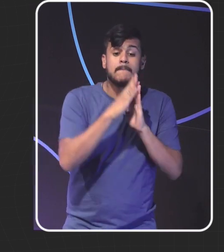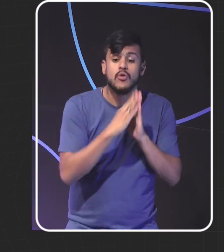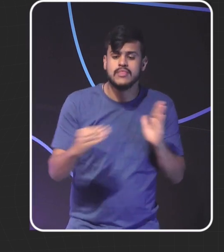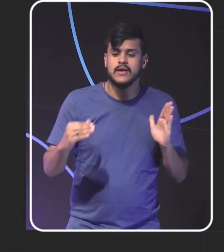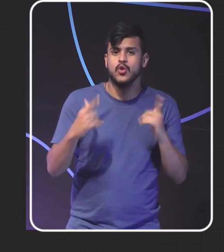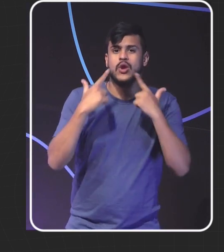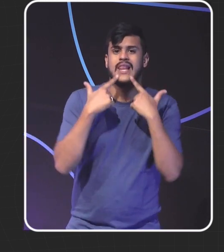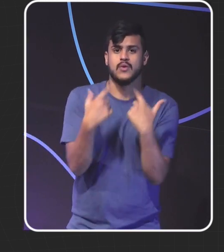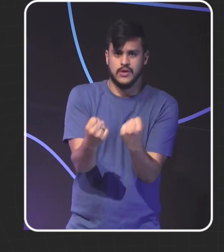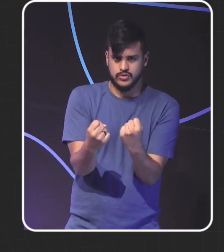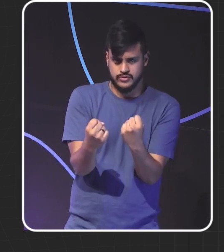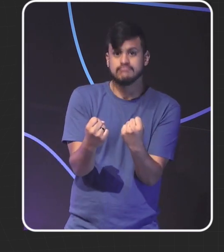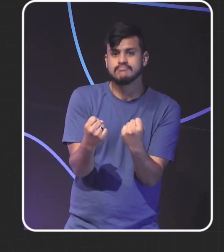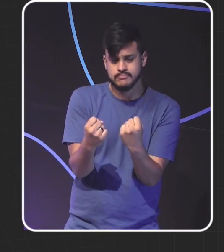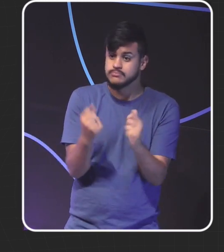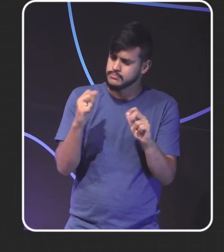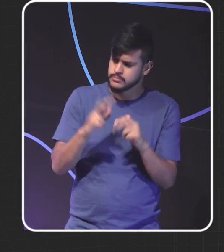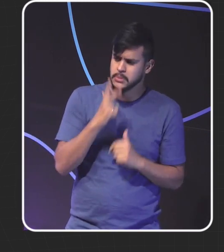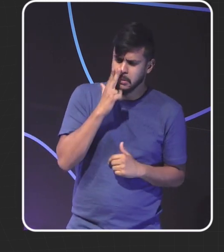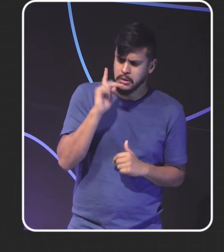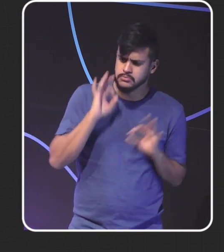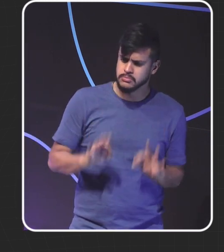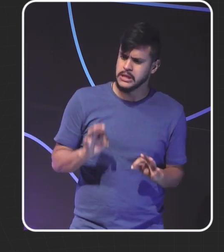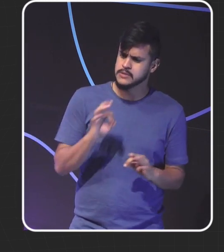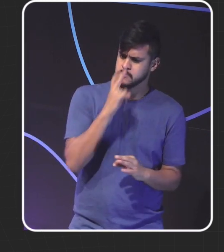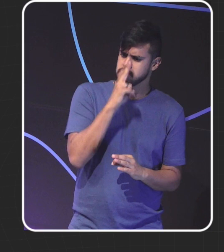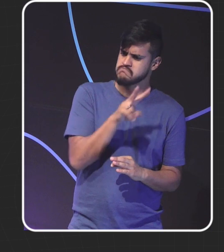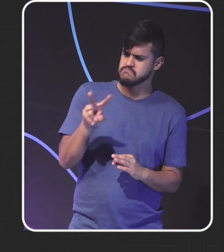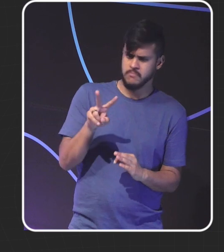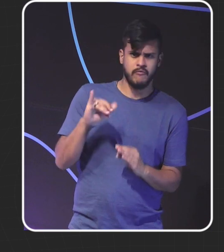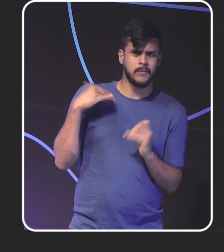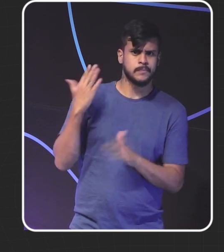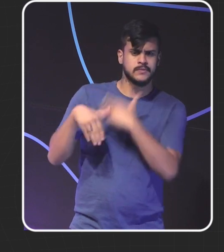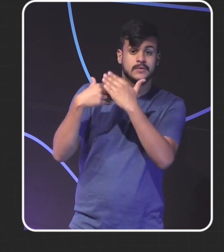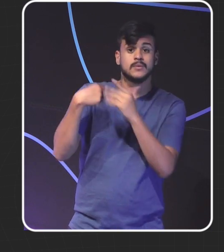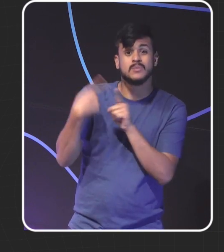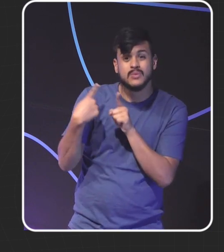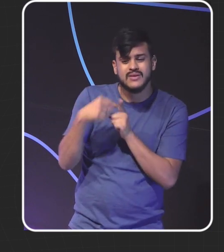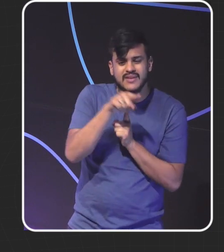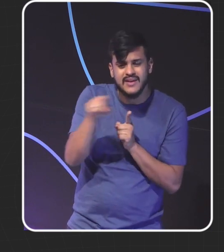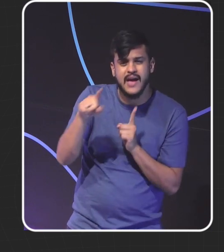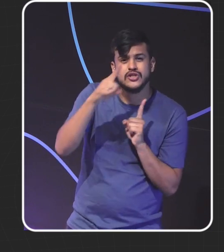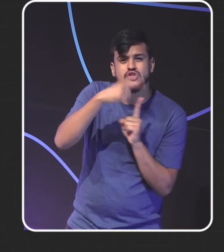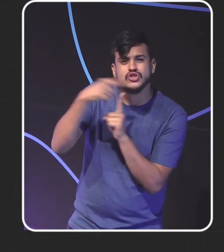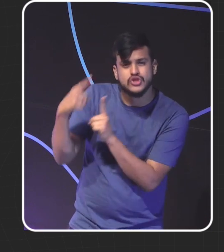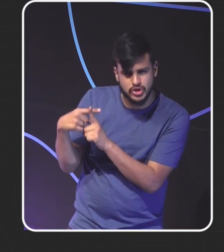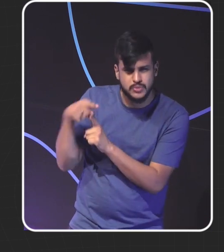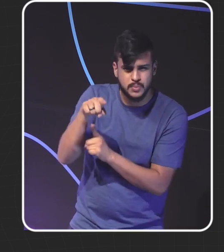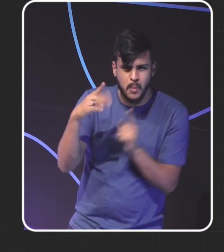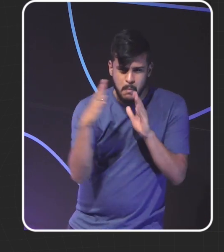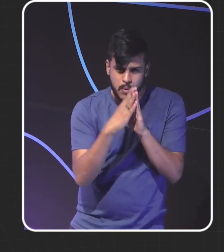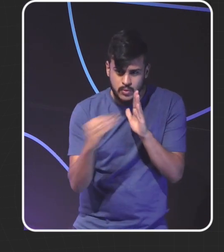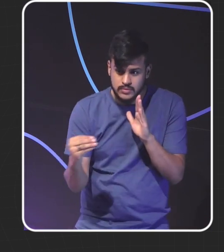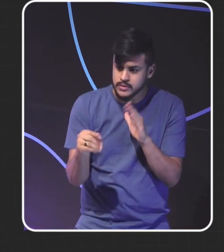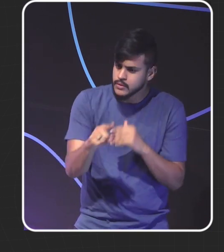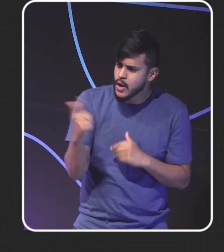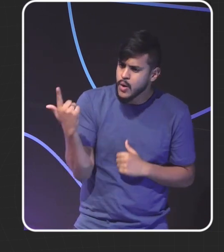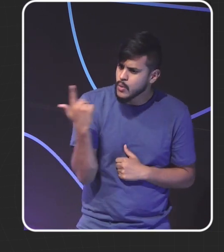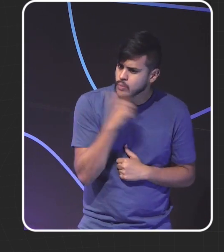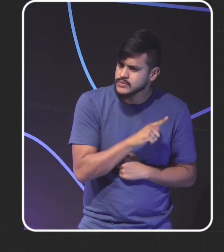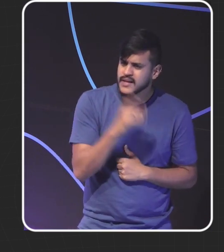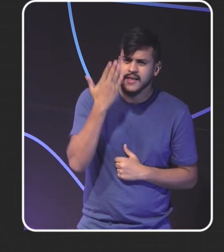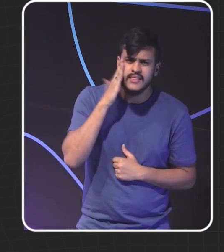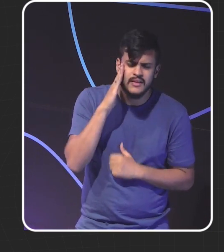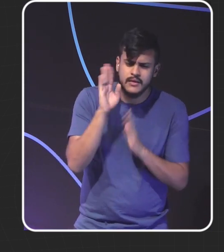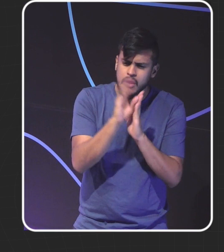acho que é bastante promissor, porque é um tipo de modelo agora que ele consegue entender melhor